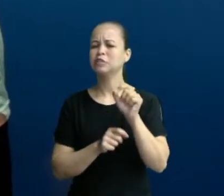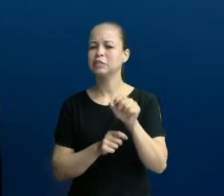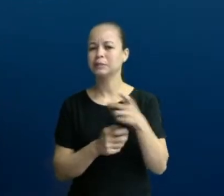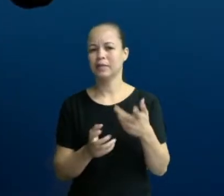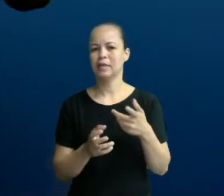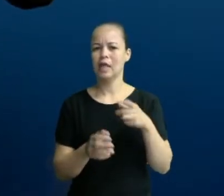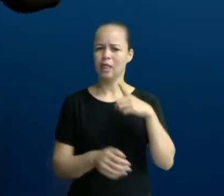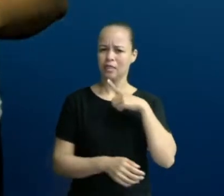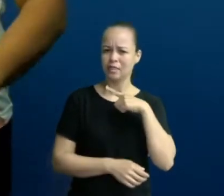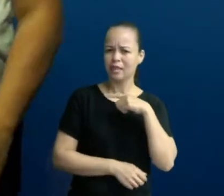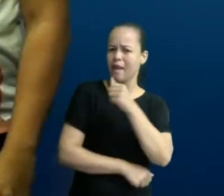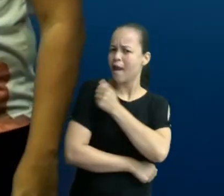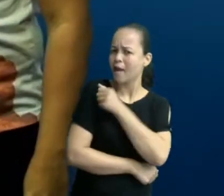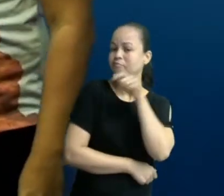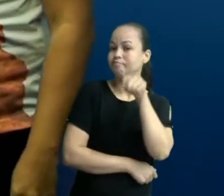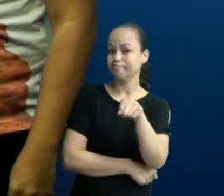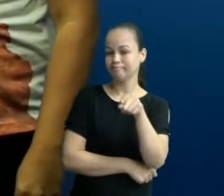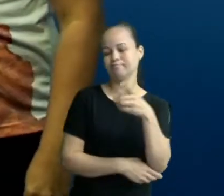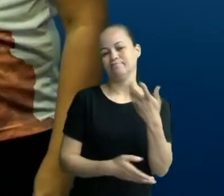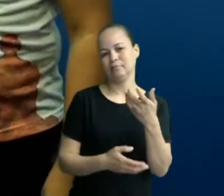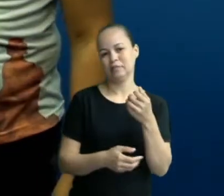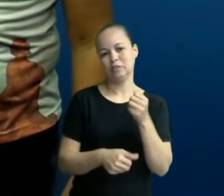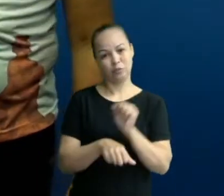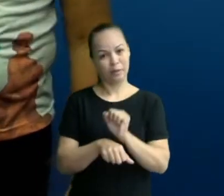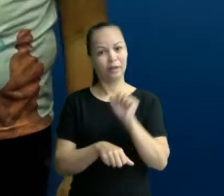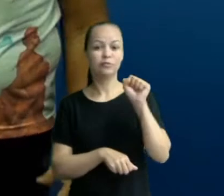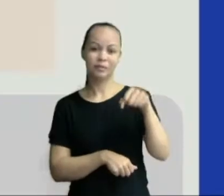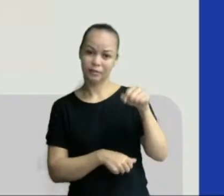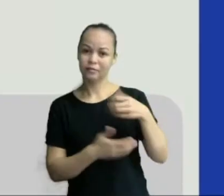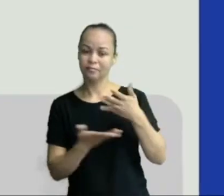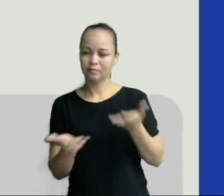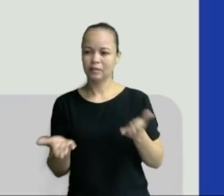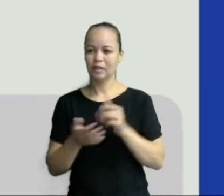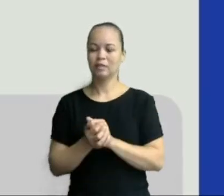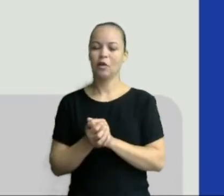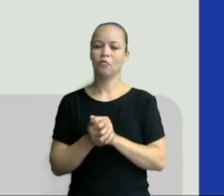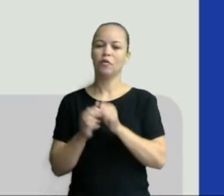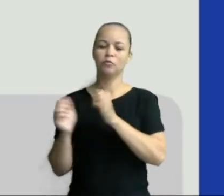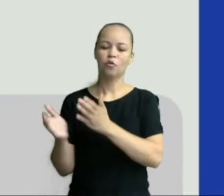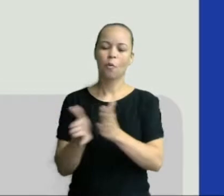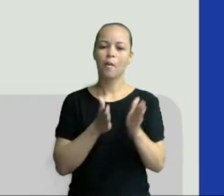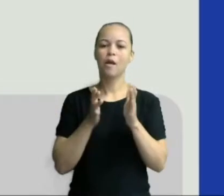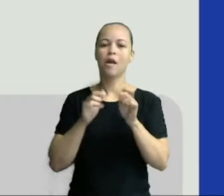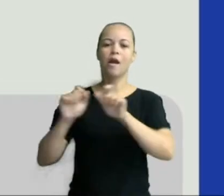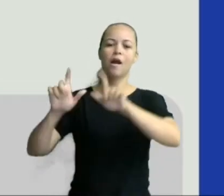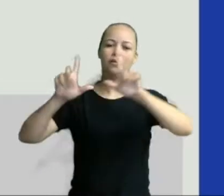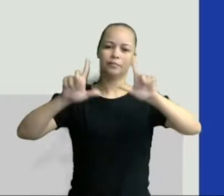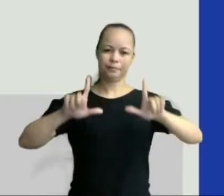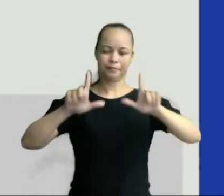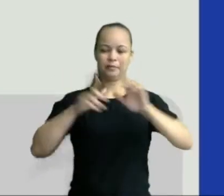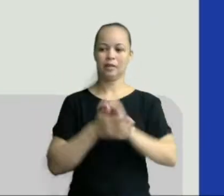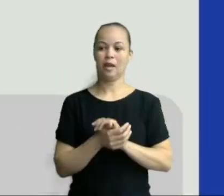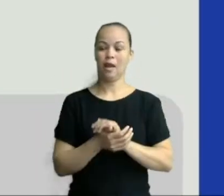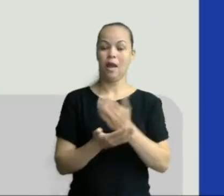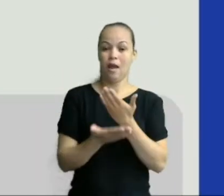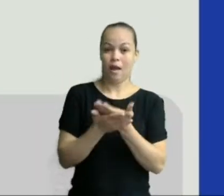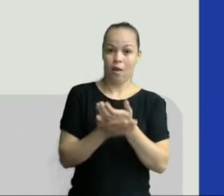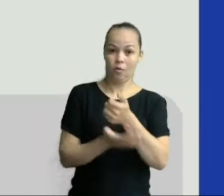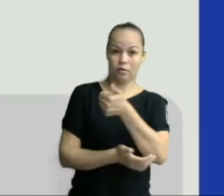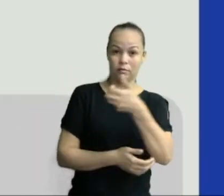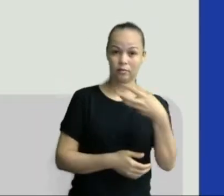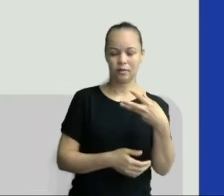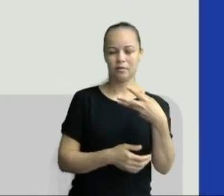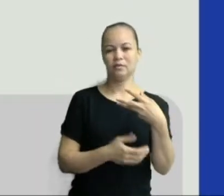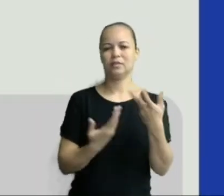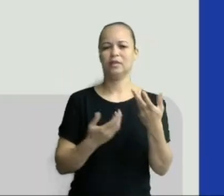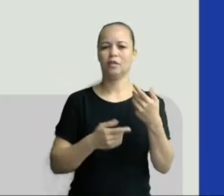Por favor, produção, vamos para o nosso próximo slide e abre essa imagem, por favor. Aula 13, qual é o nosso eixo?